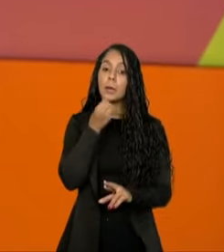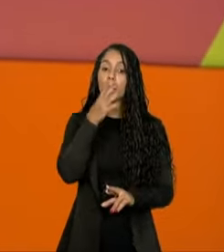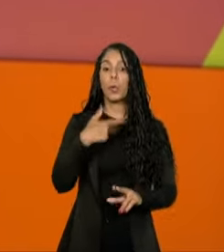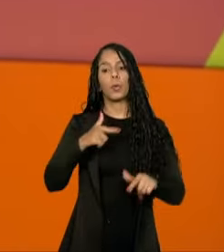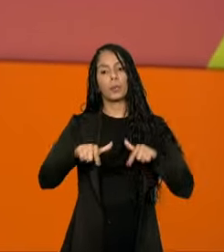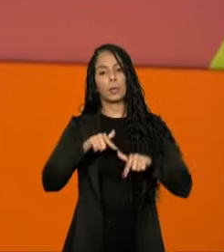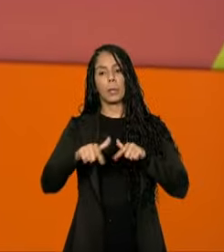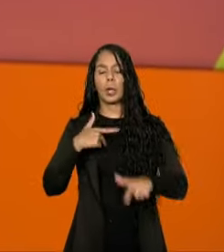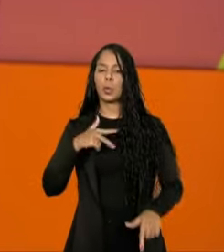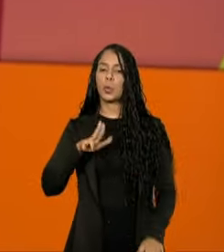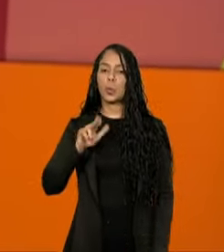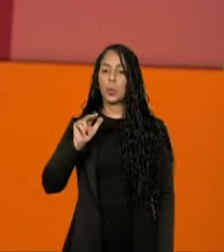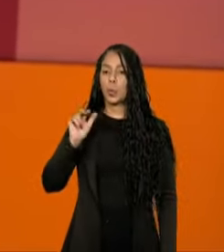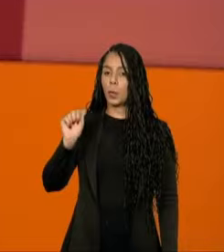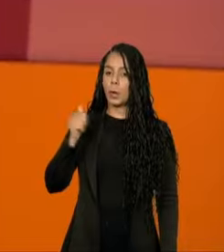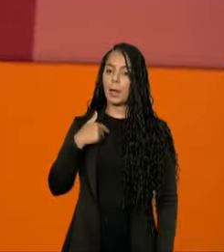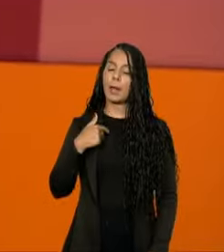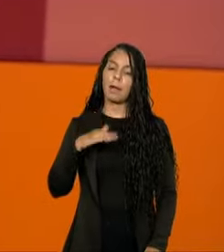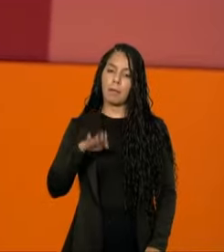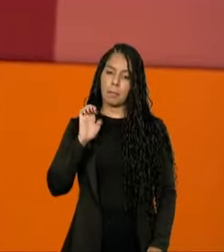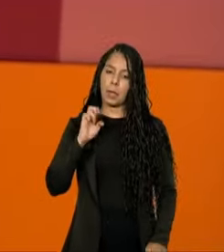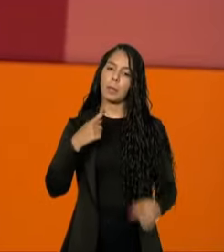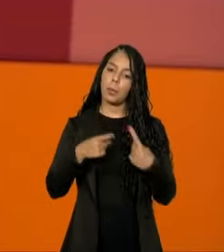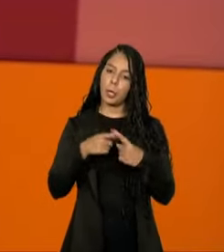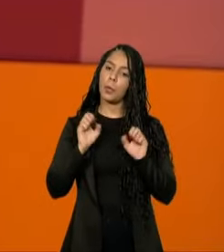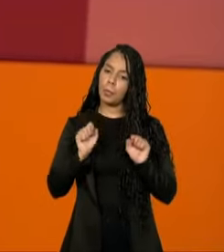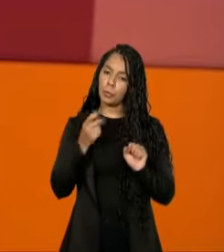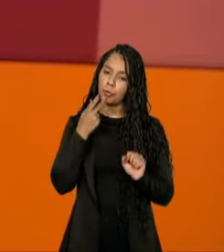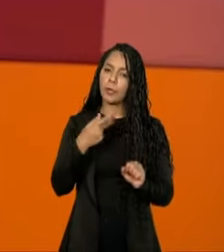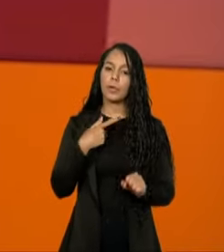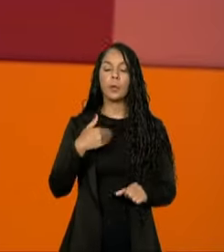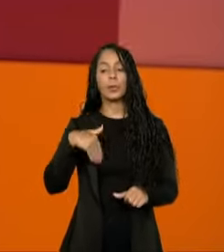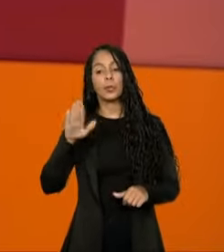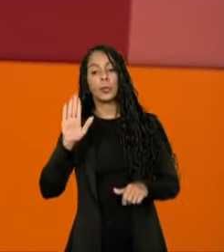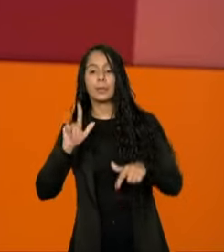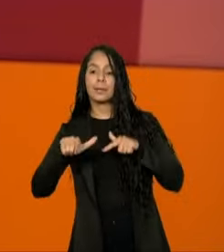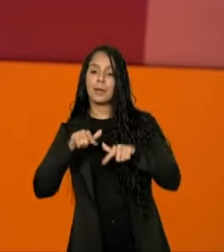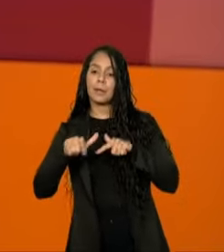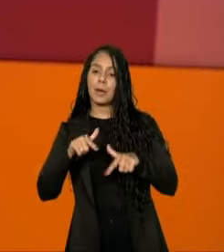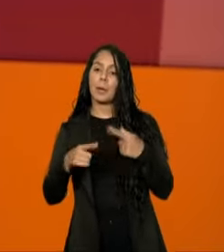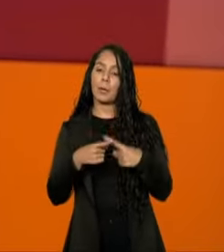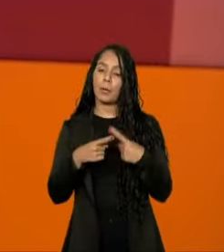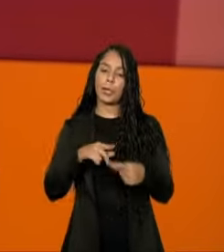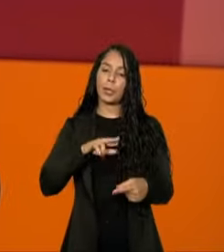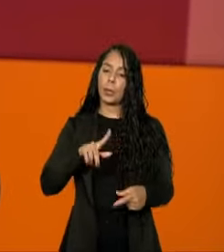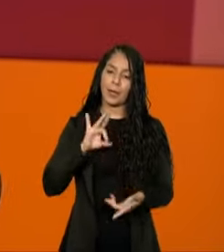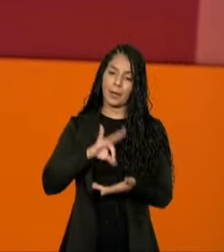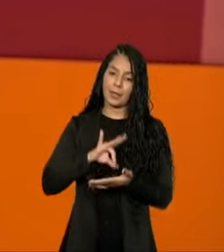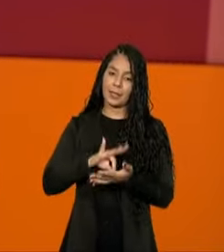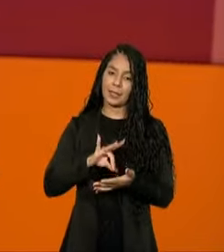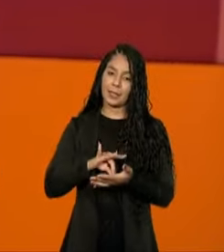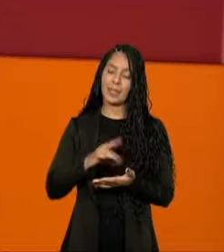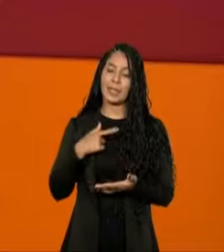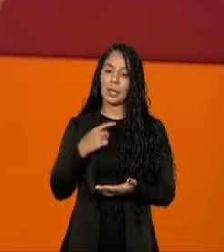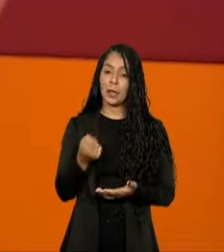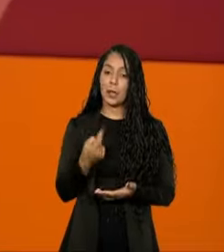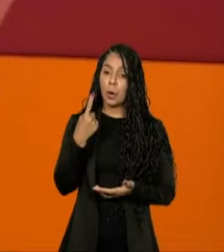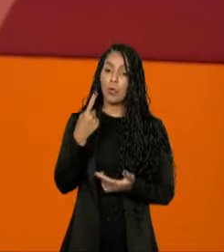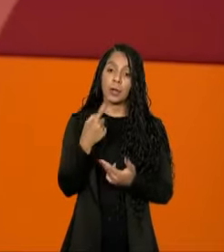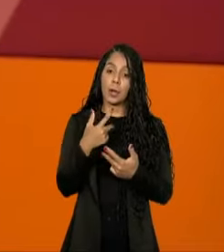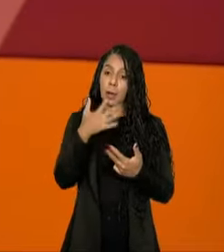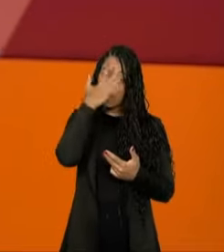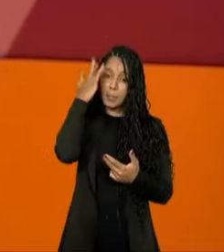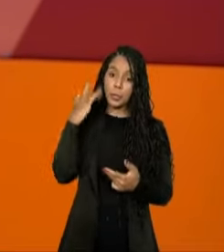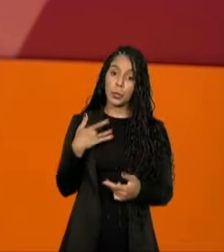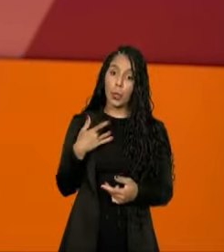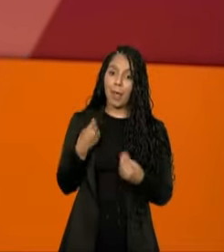nunca fui aquela mãe porque eu podia dizer, ah, eu estou saindo para trabalhar, porque não era verdade que eu era a única pessoa a botar a comida em casa. Sim.